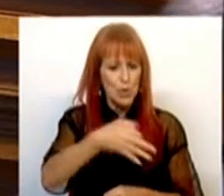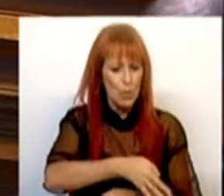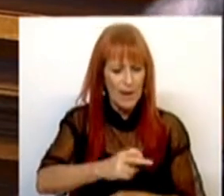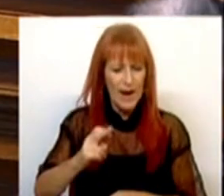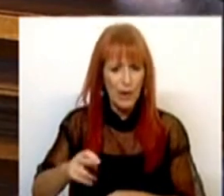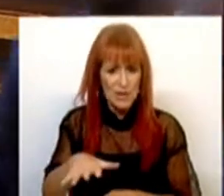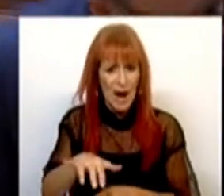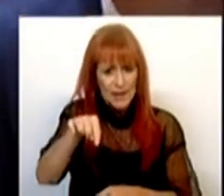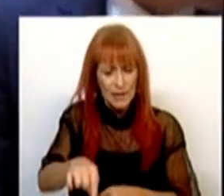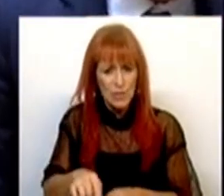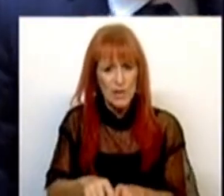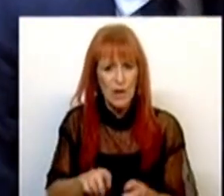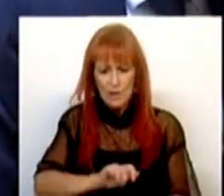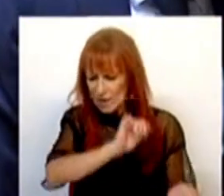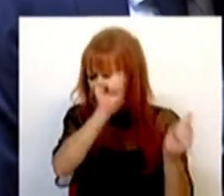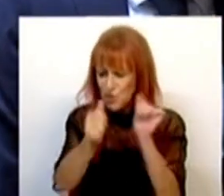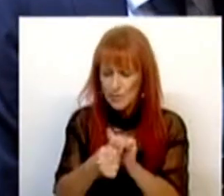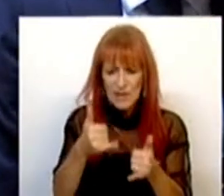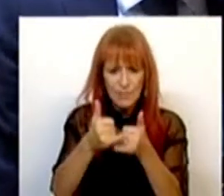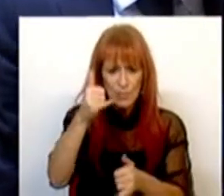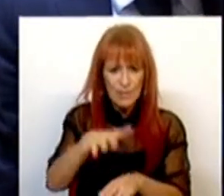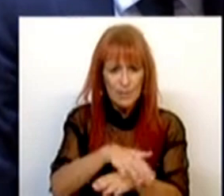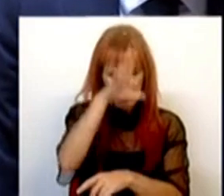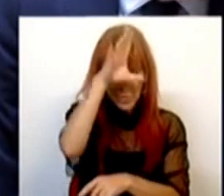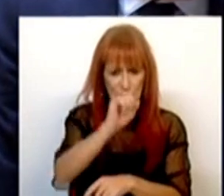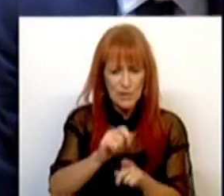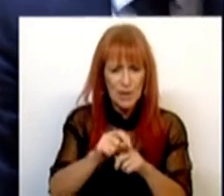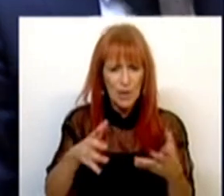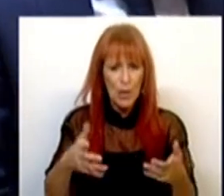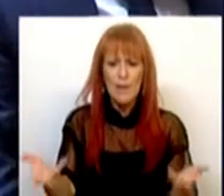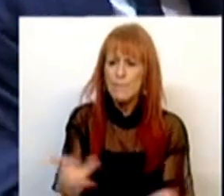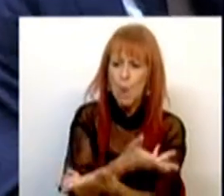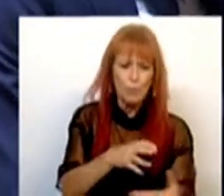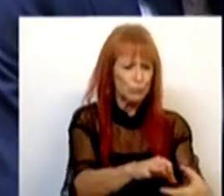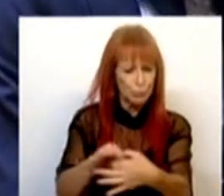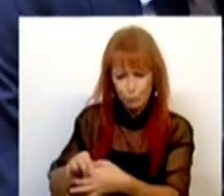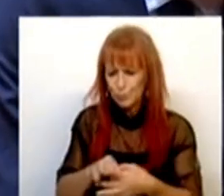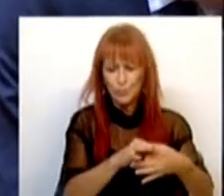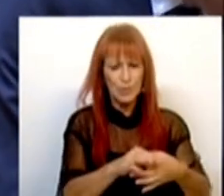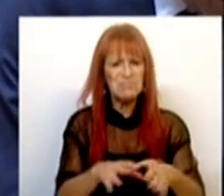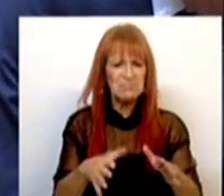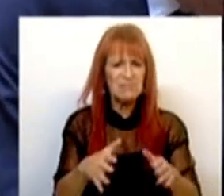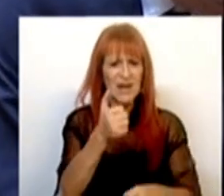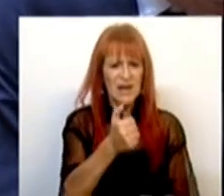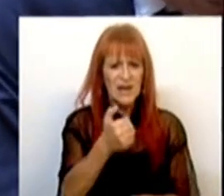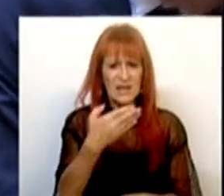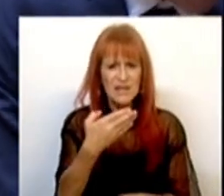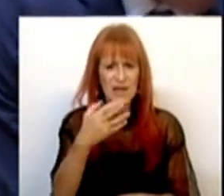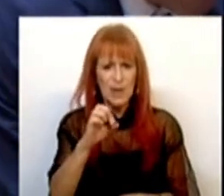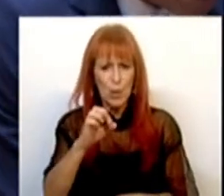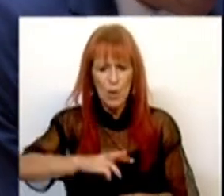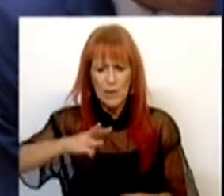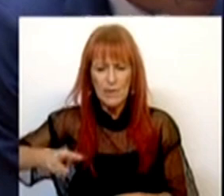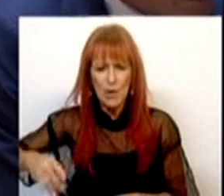e nesta dimensão, para a transformação digital da administração pública e para maior interoperabilidade, temos cerca de 578